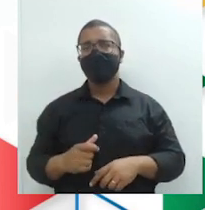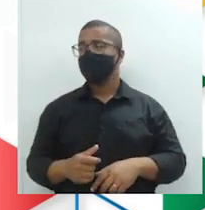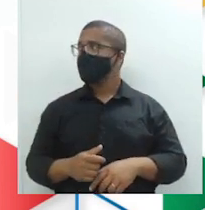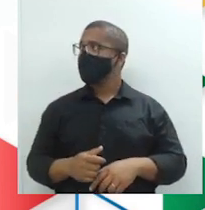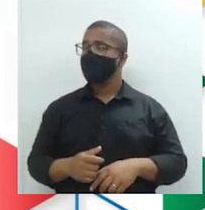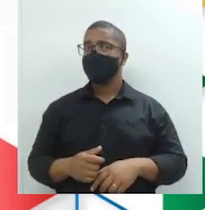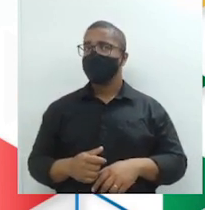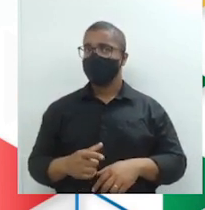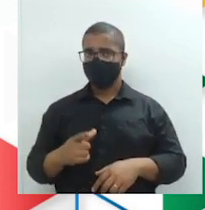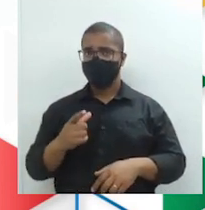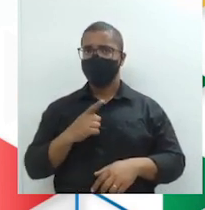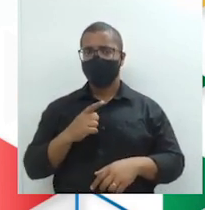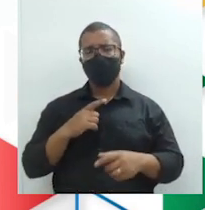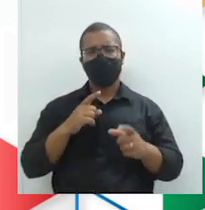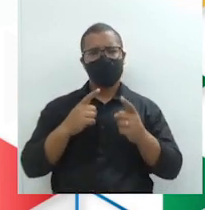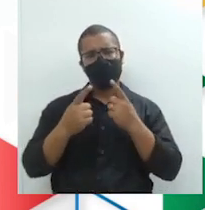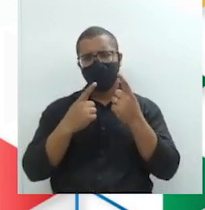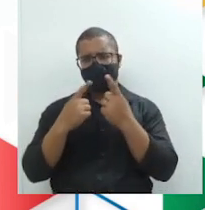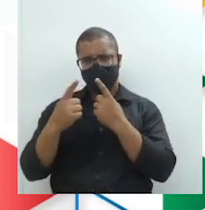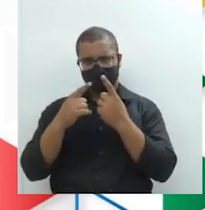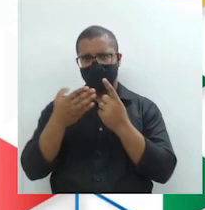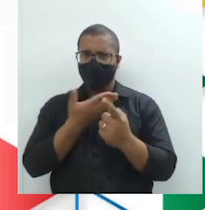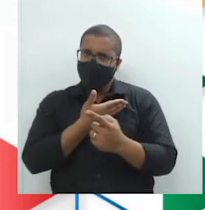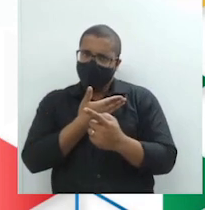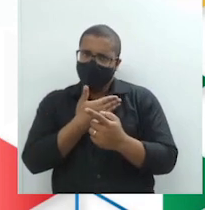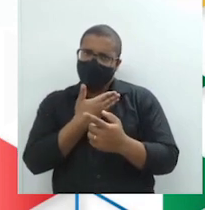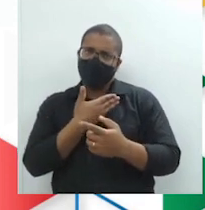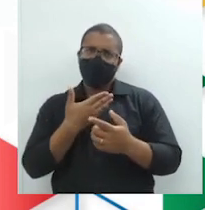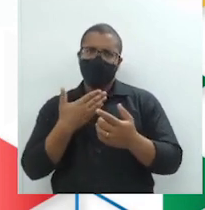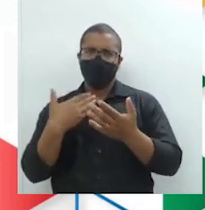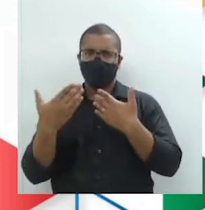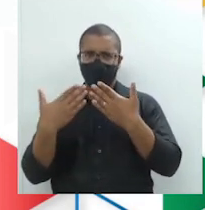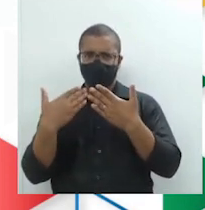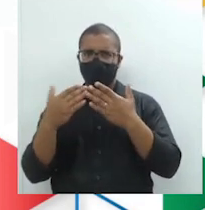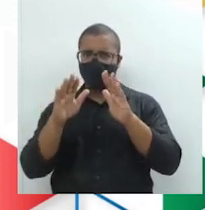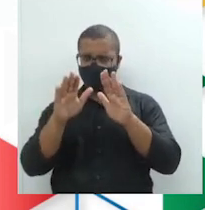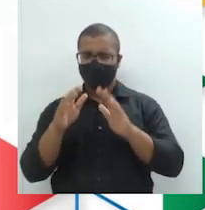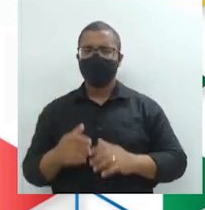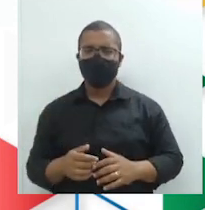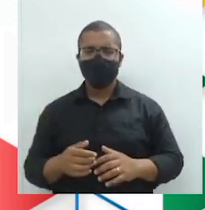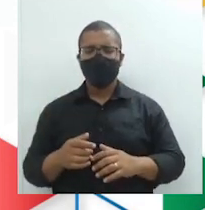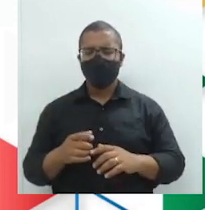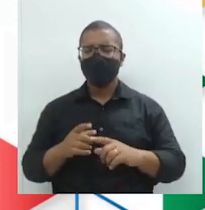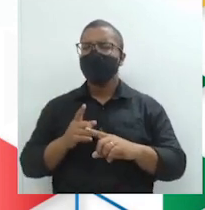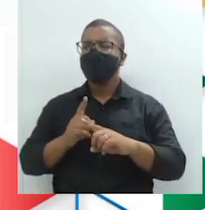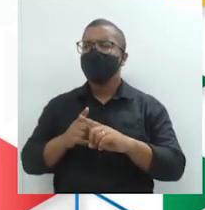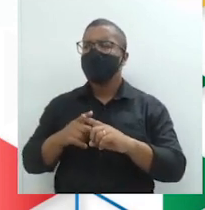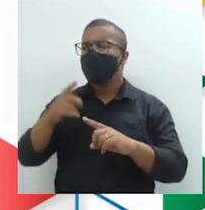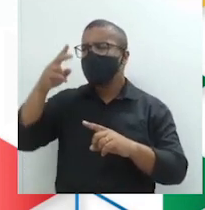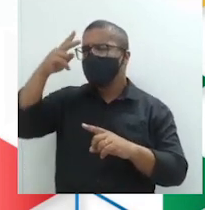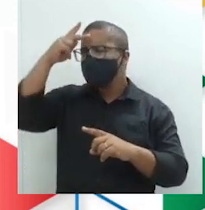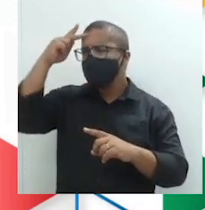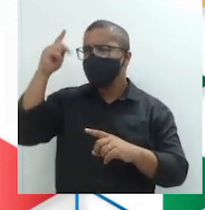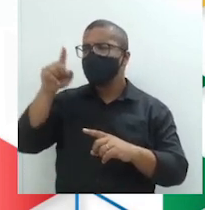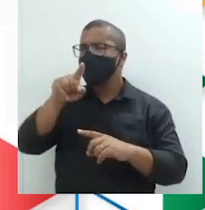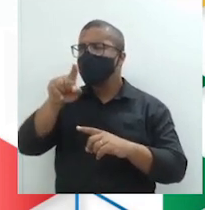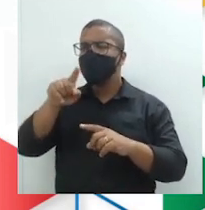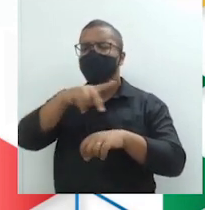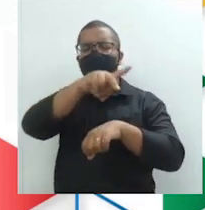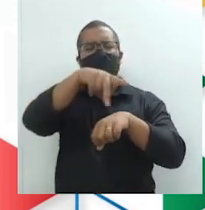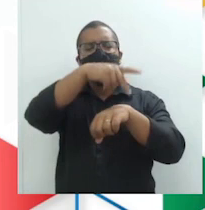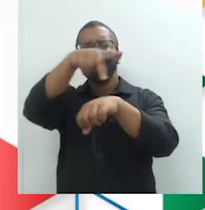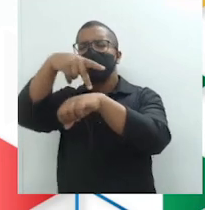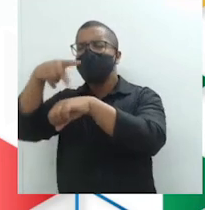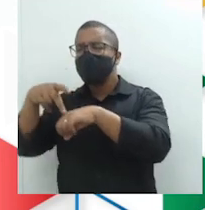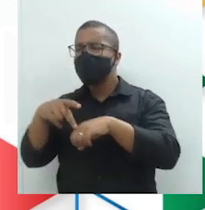seguinte questão. Em um diálogo com um amigo, a seguinte questão: por que as pessoas em diferentes